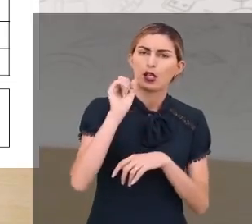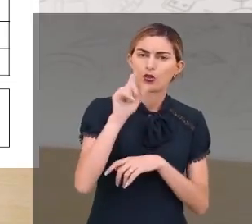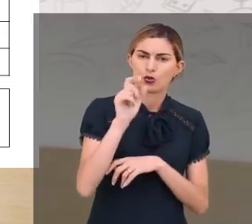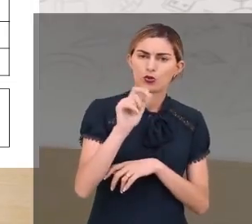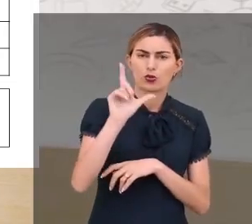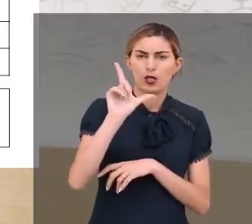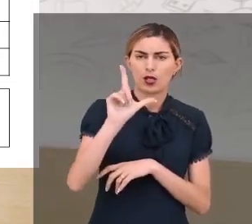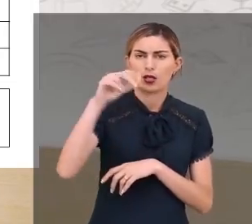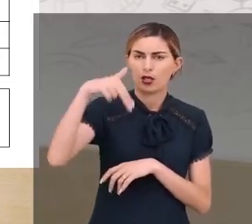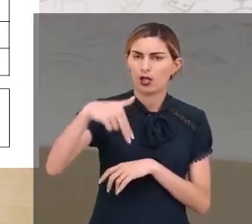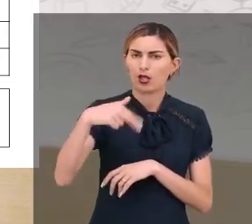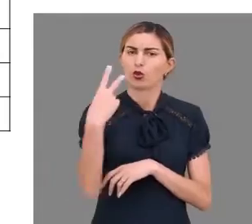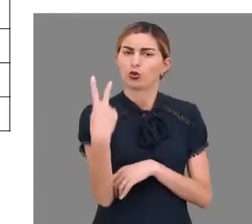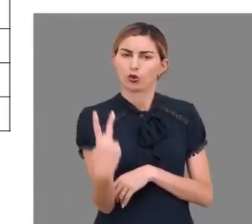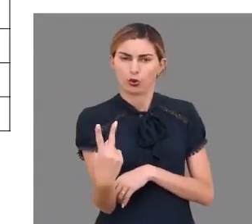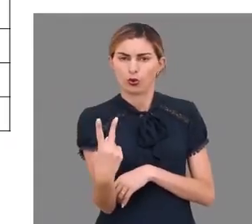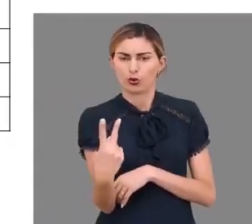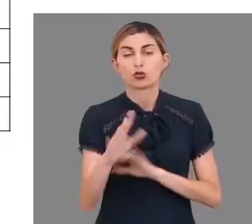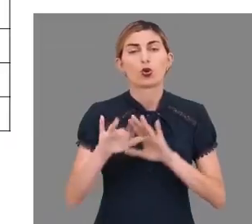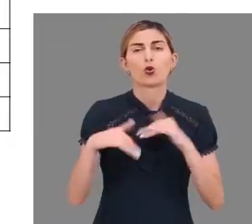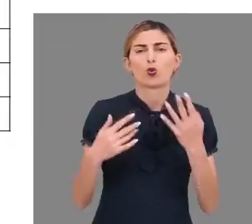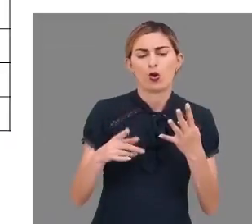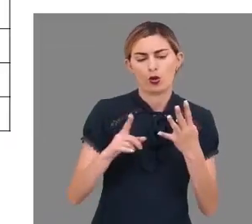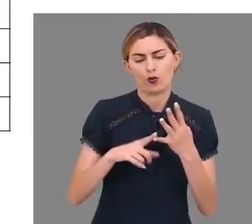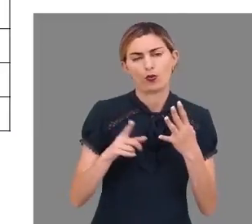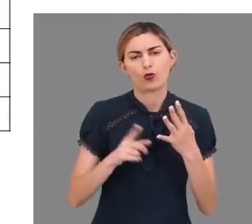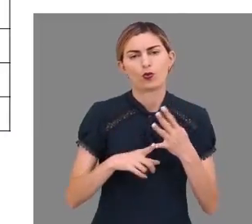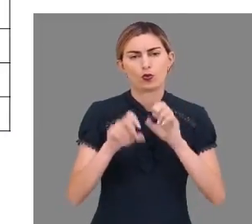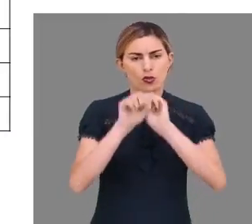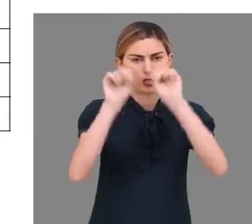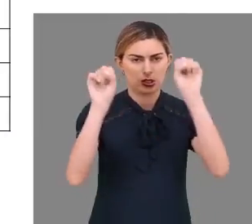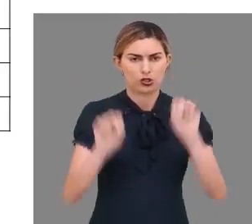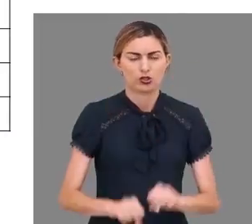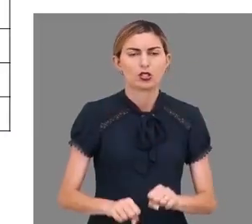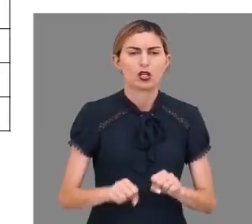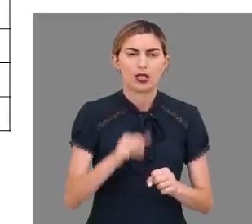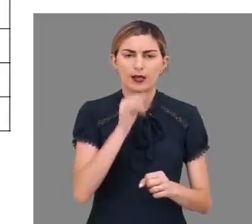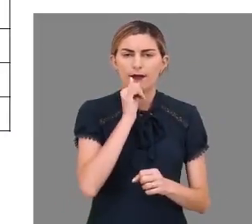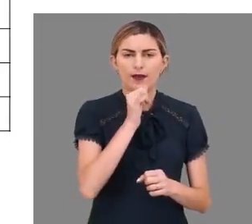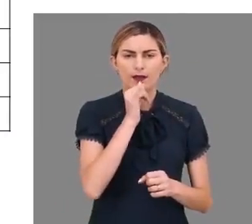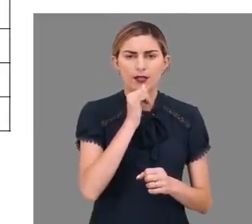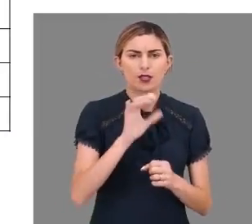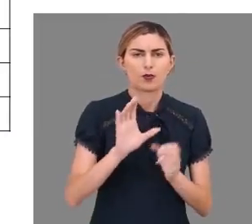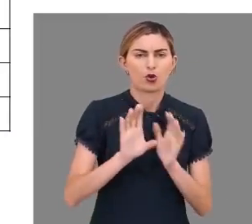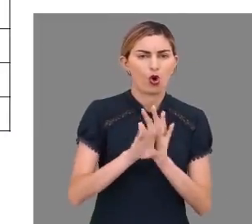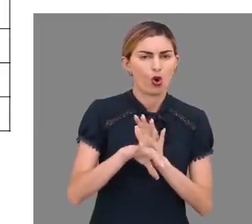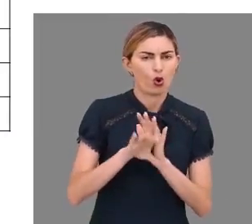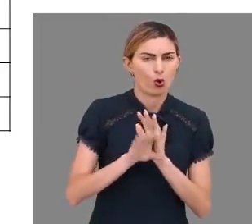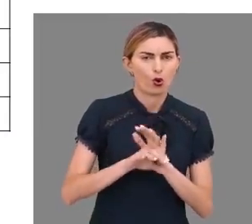entre letras e números. E qual seria o quarto sistema de codificação? Segundo o